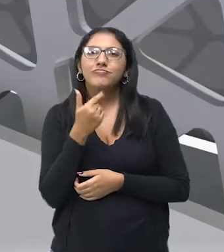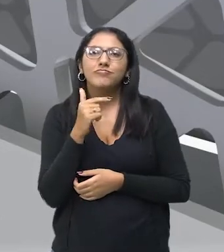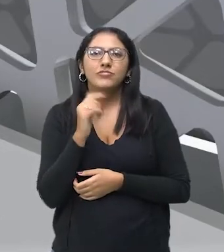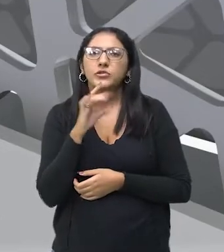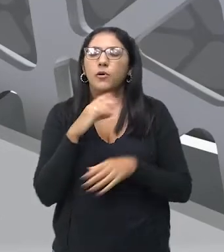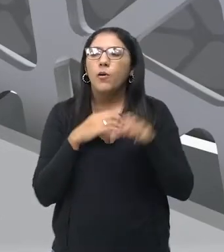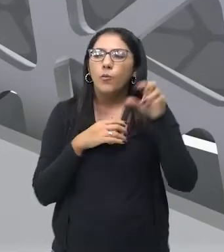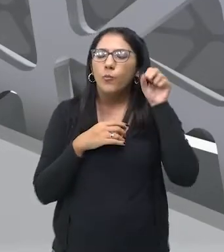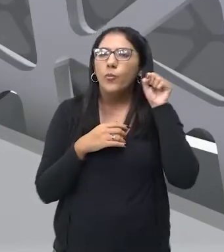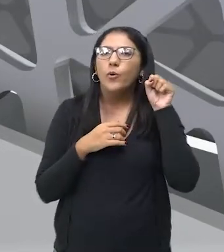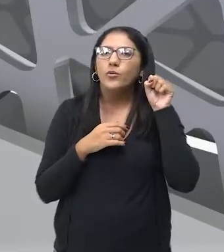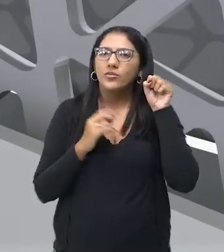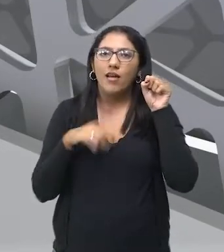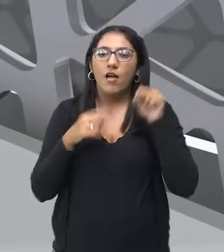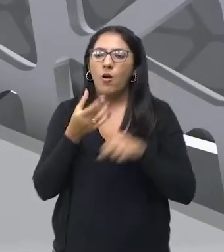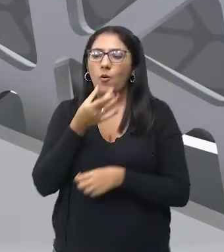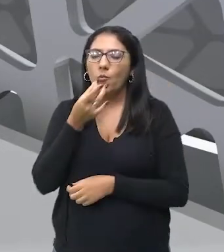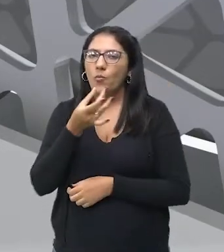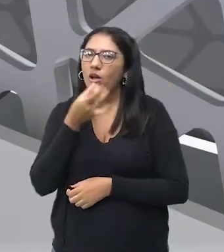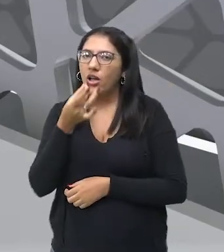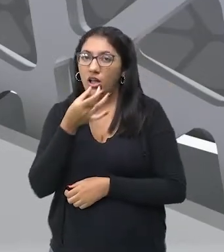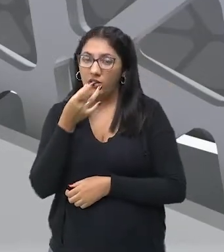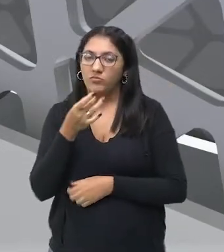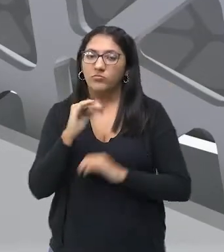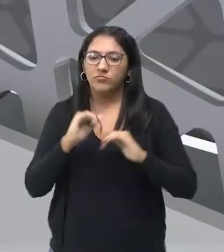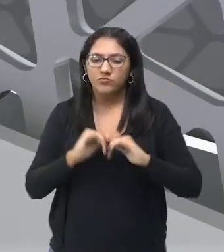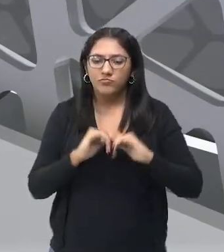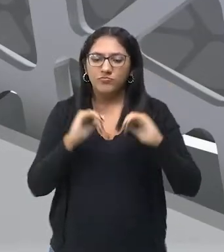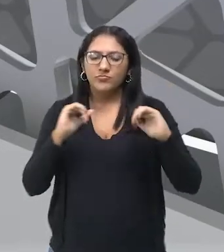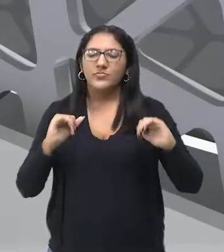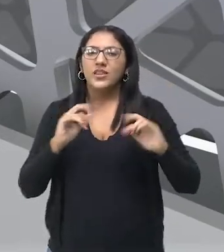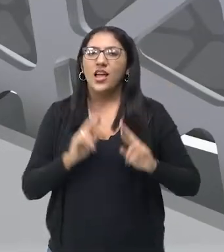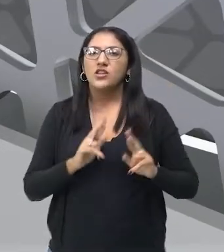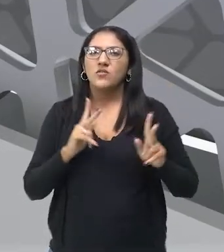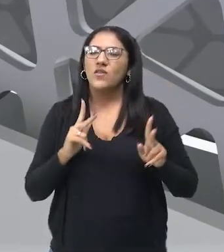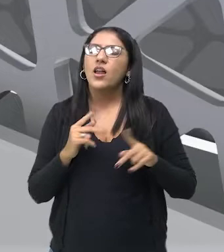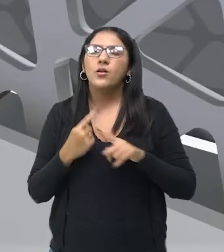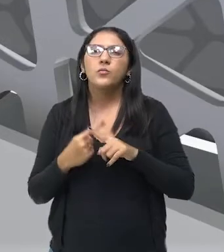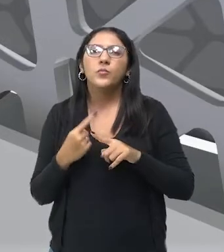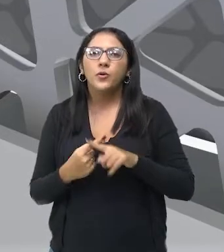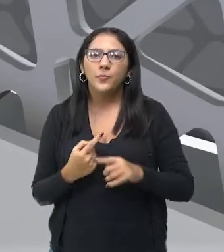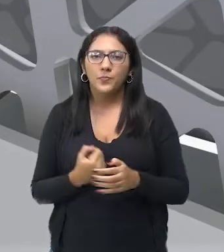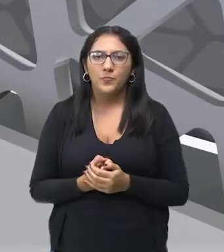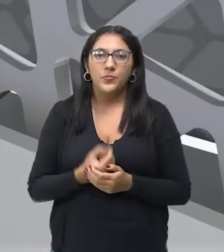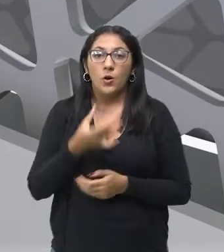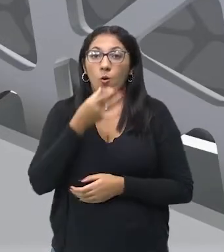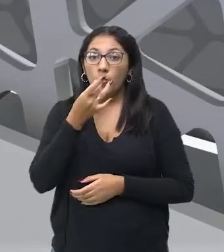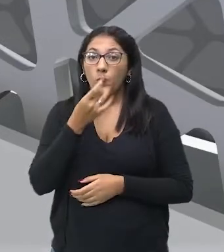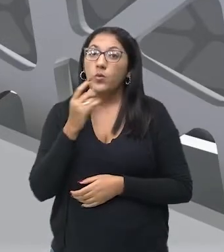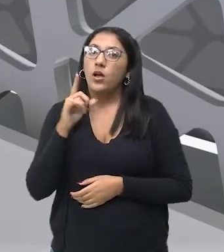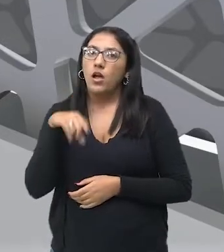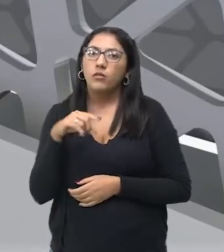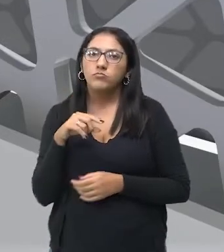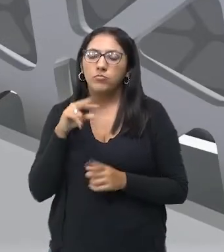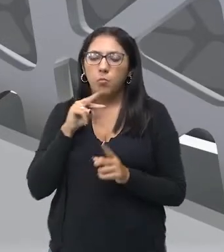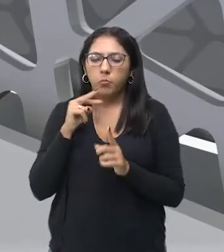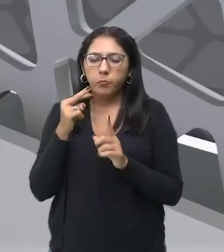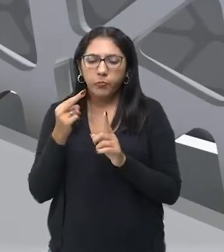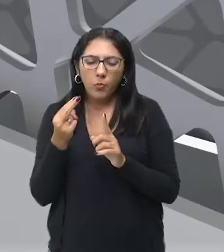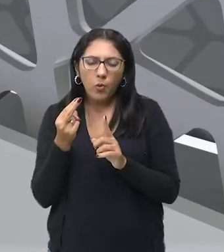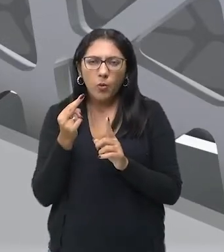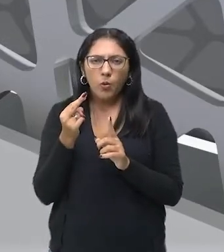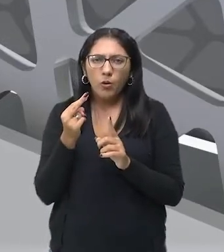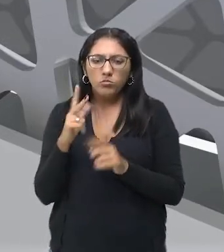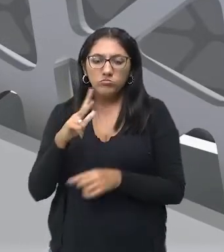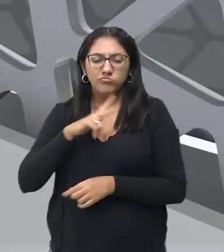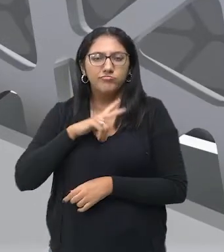Isso tudo, gente, é opinião. Por que é opinião? Porque é um ponto de vista